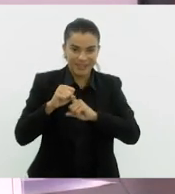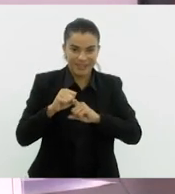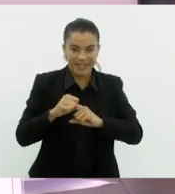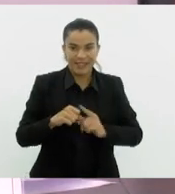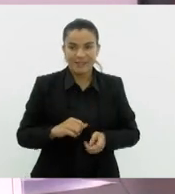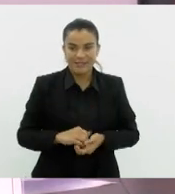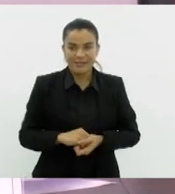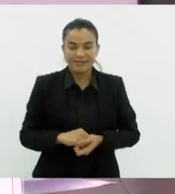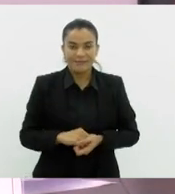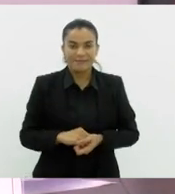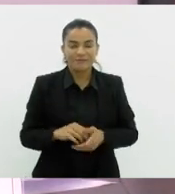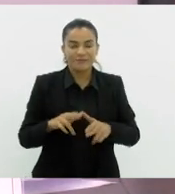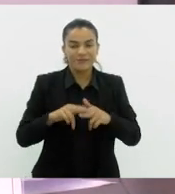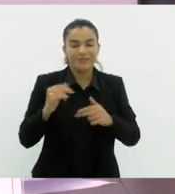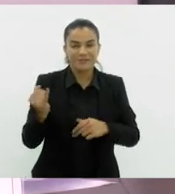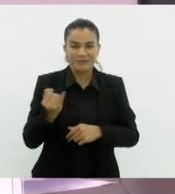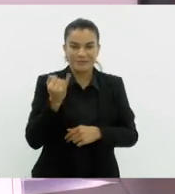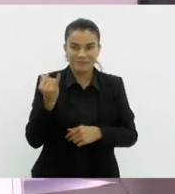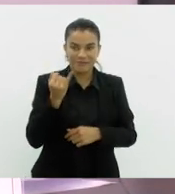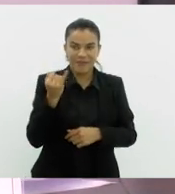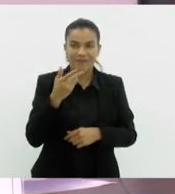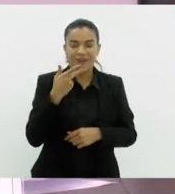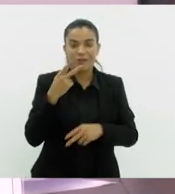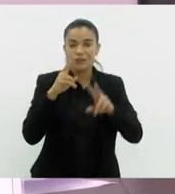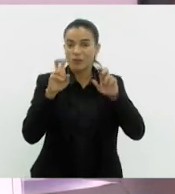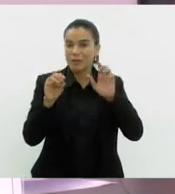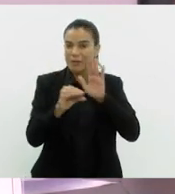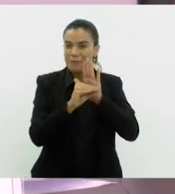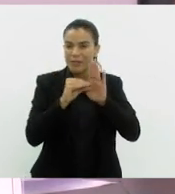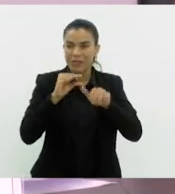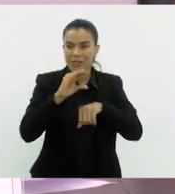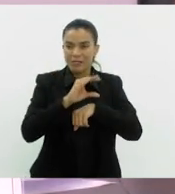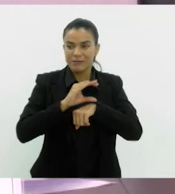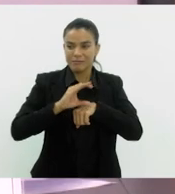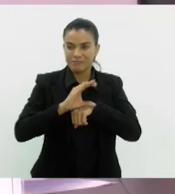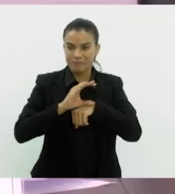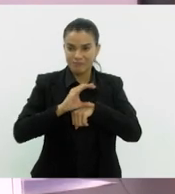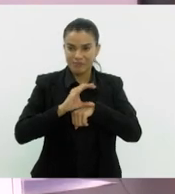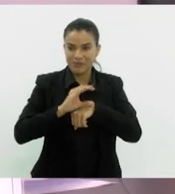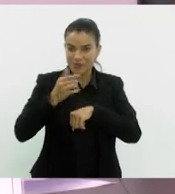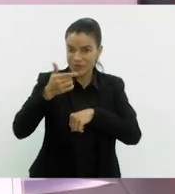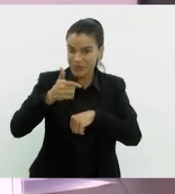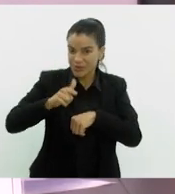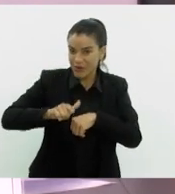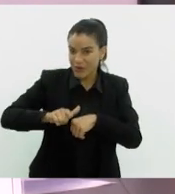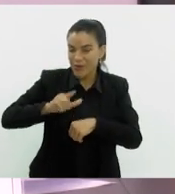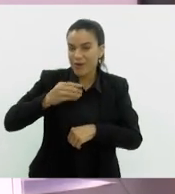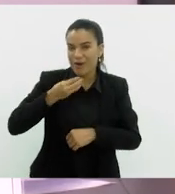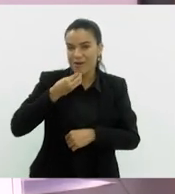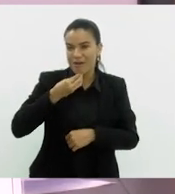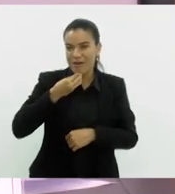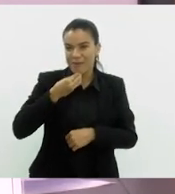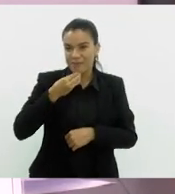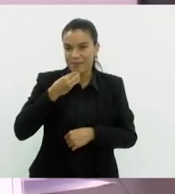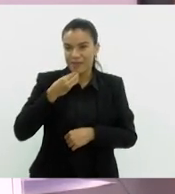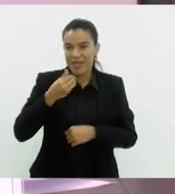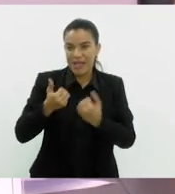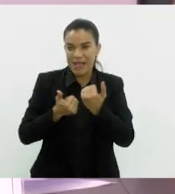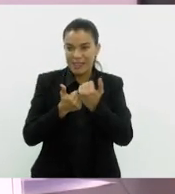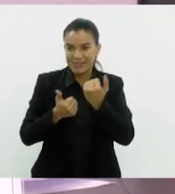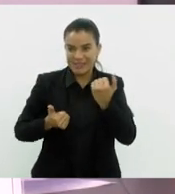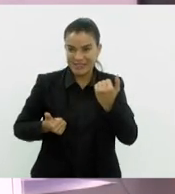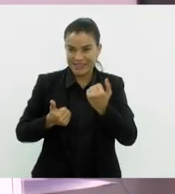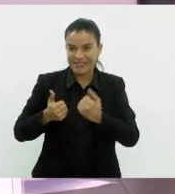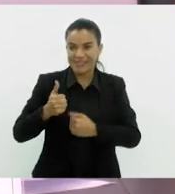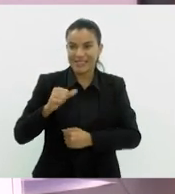muito importante, e você falou da emenda constitucional, aproveitando de novo aqui que a assessoria da Thalíria Petroni